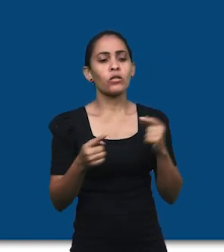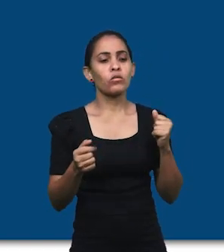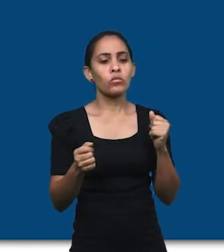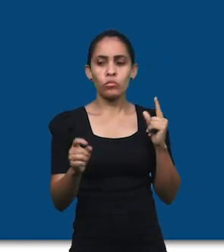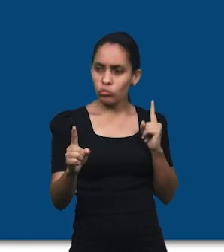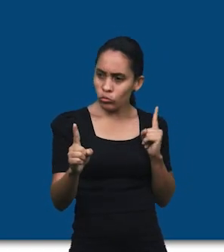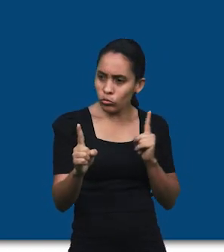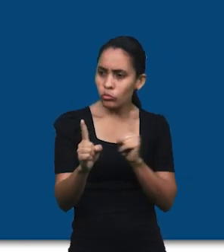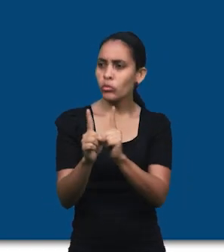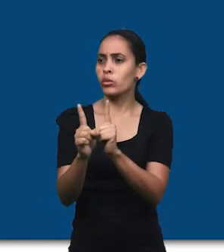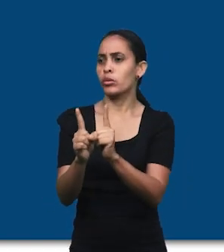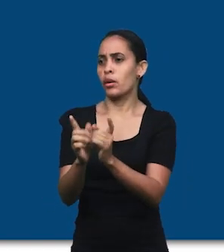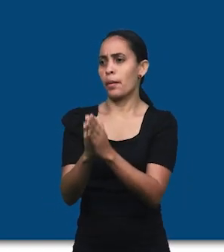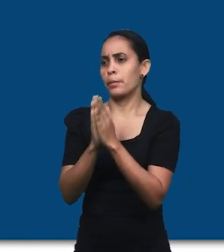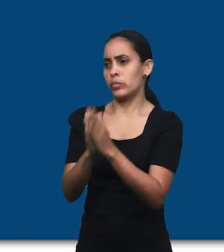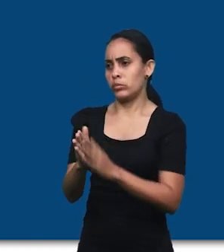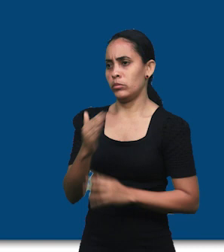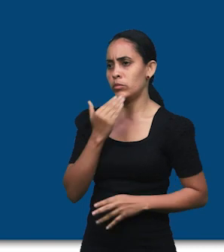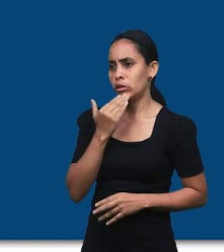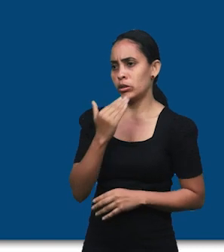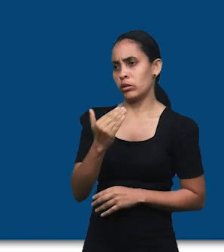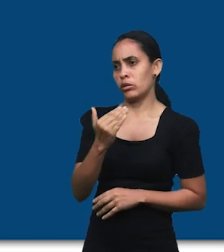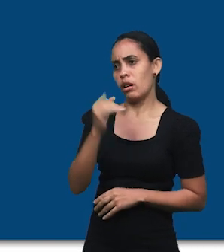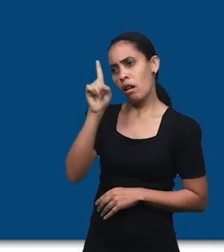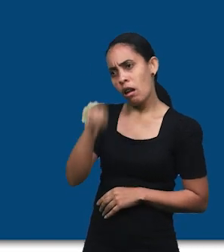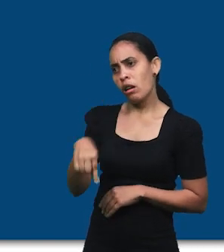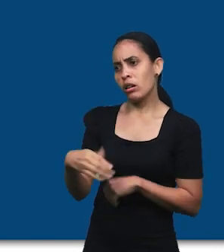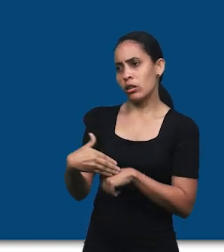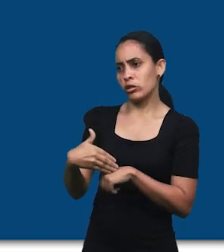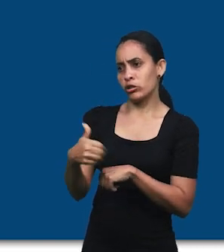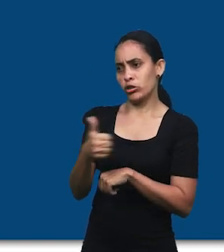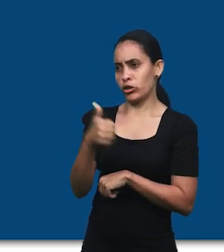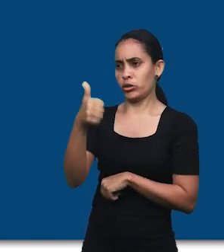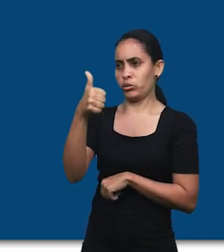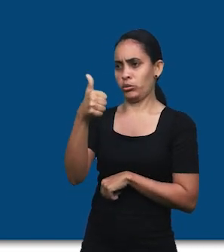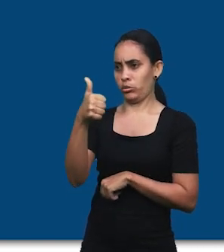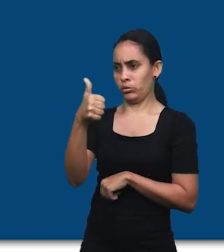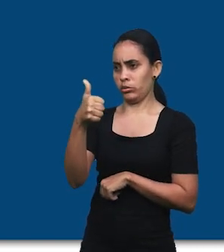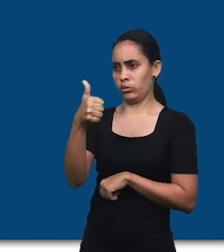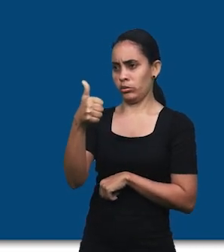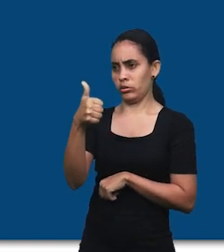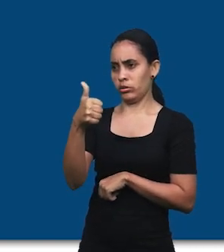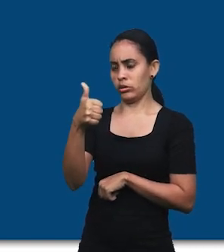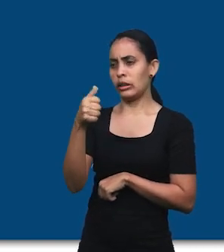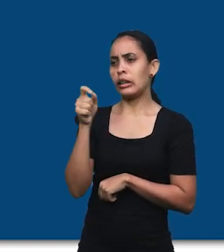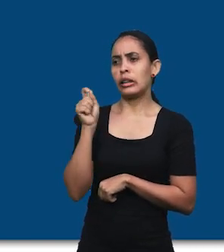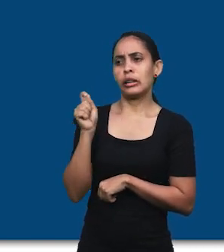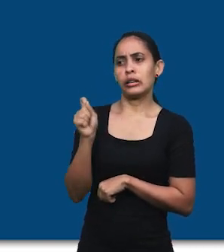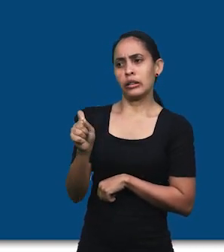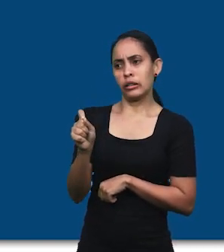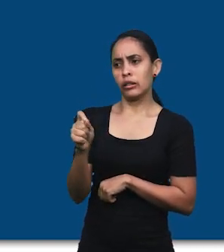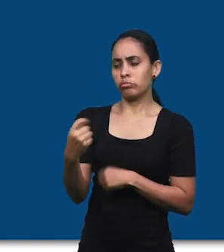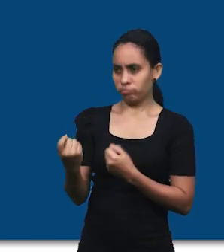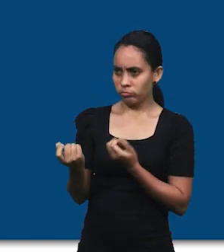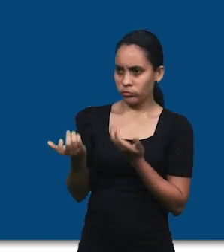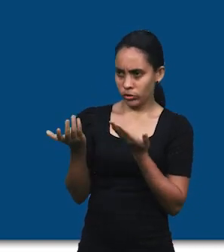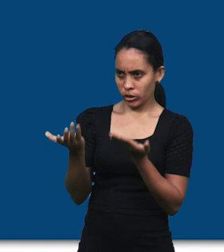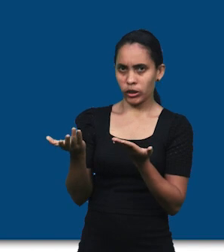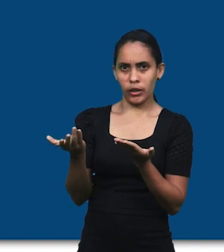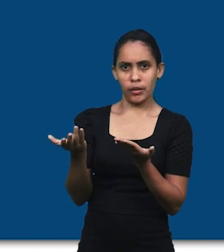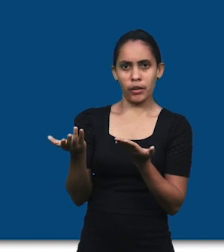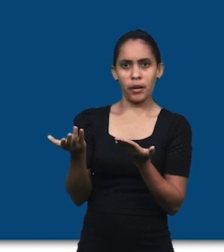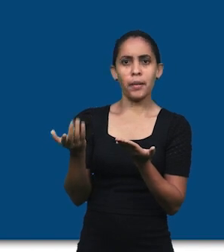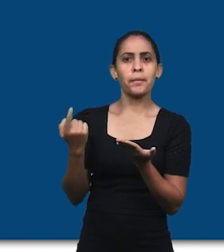chegando eles junto a Jesus, rogaram-lhe muito, dizendo: é digno que lhe